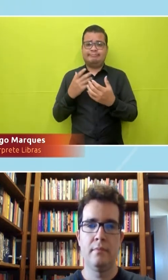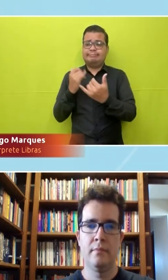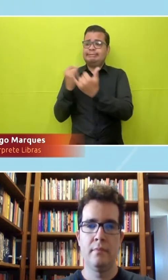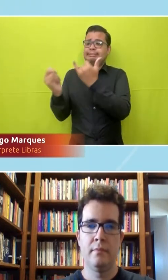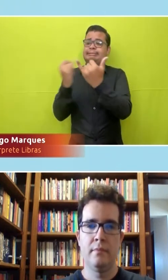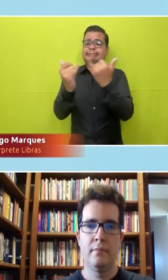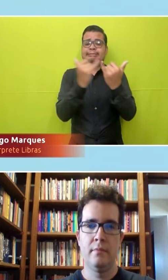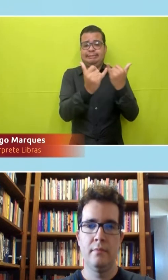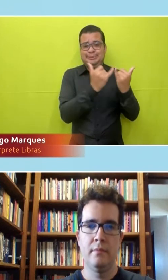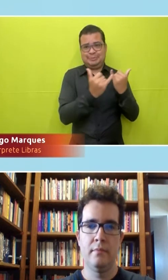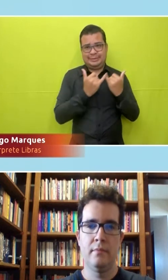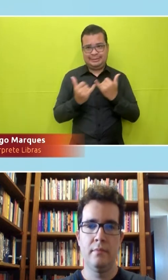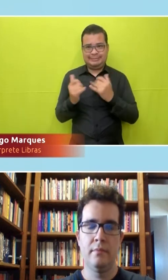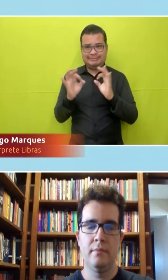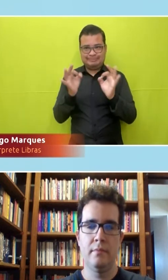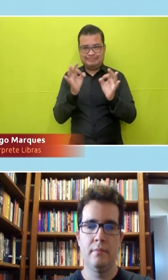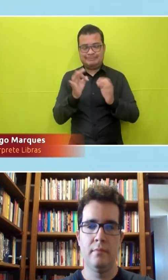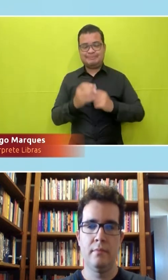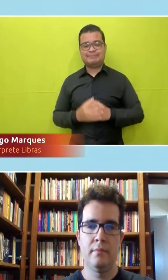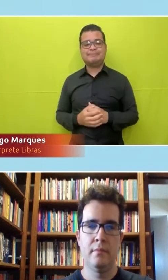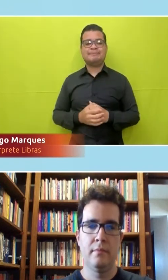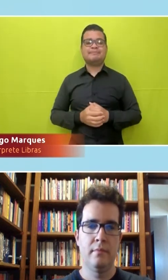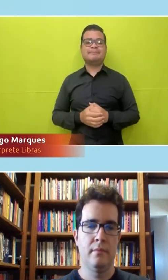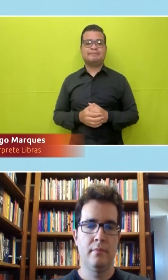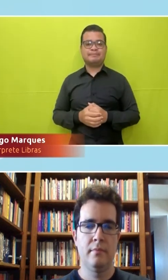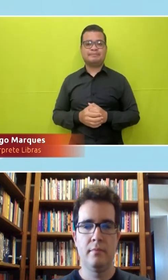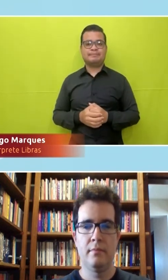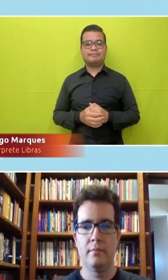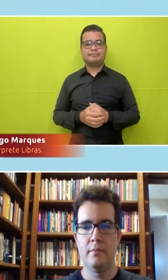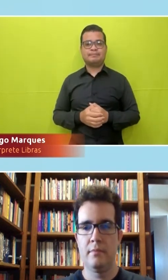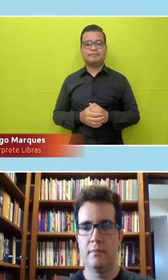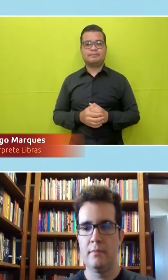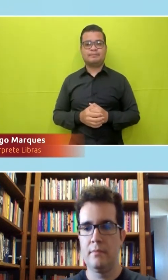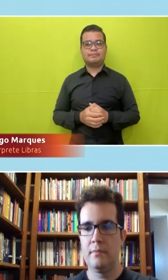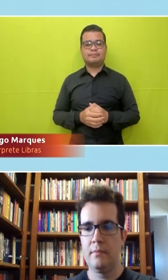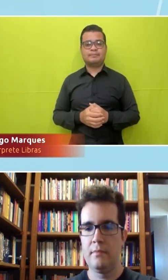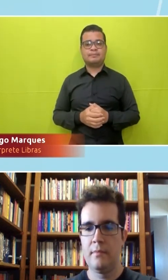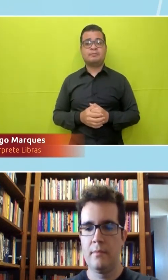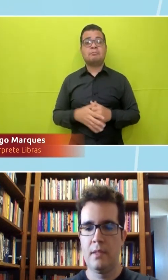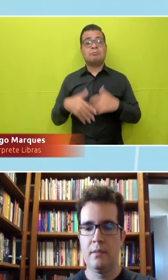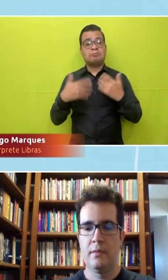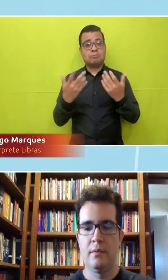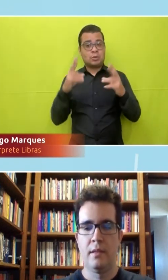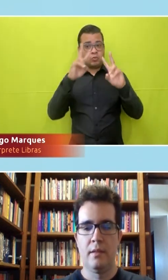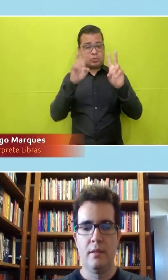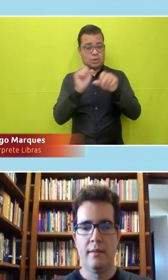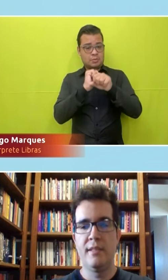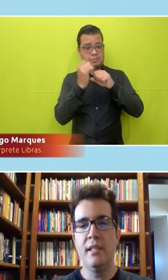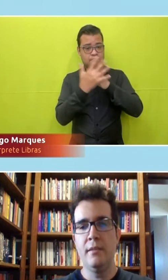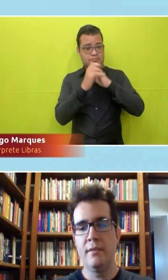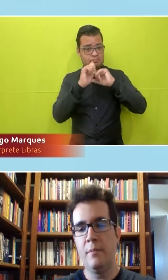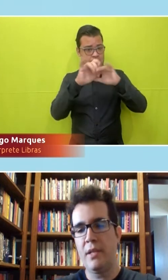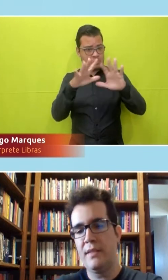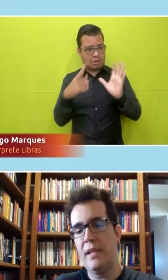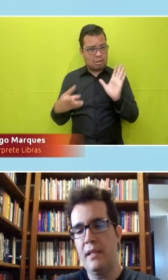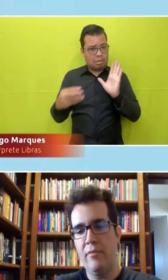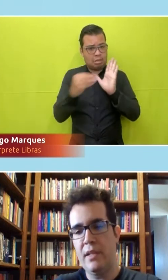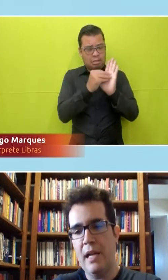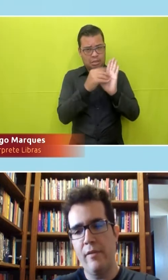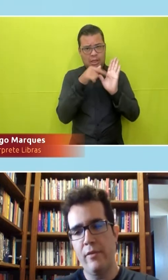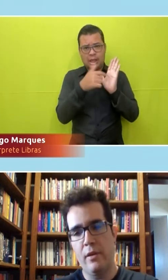realidade que cada um vive, mas todos nós tivemos que enfrentar essa pandemia. Ela está presente de alguma maneira? Sim, sim, porque